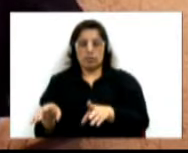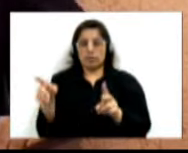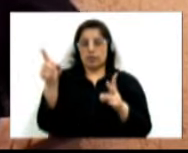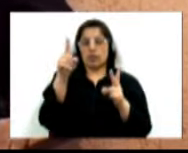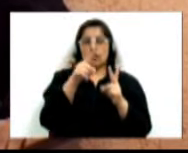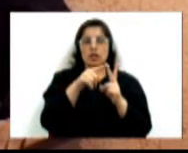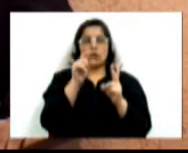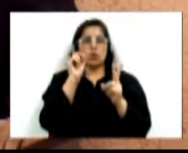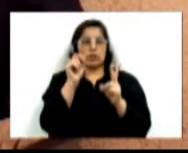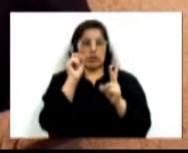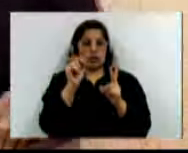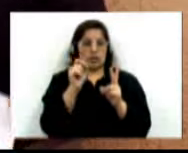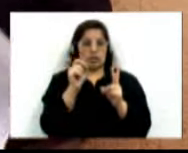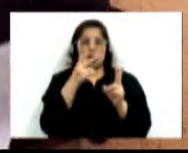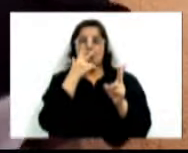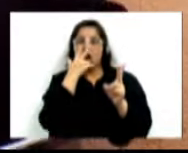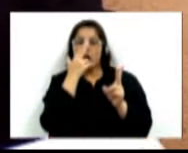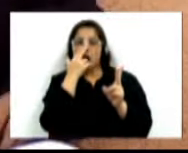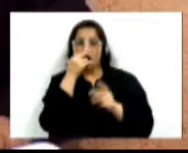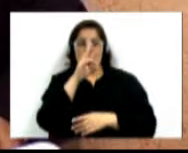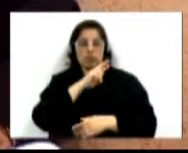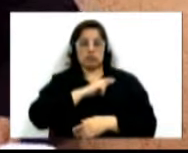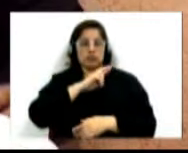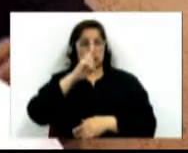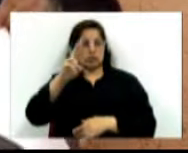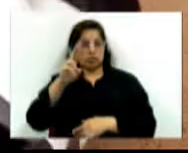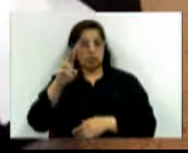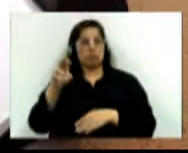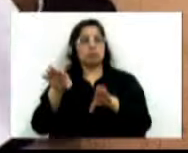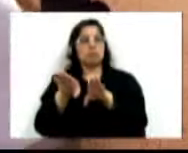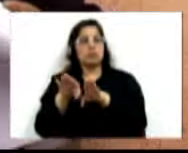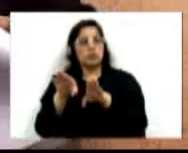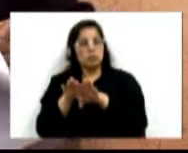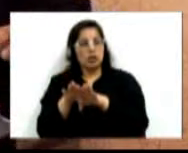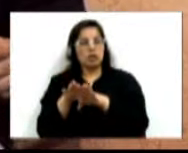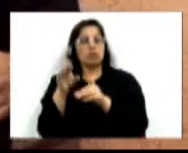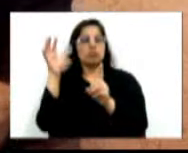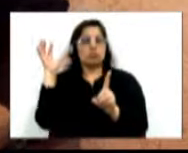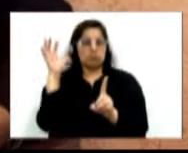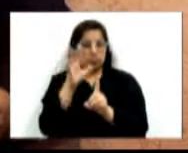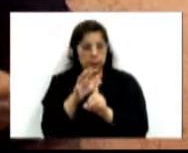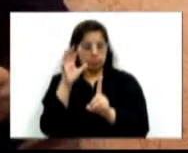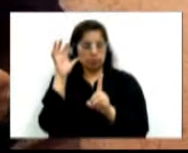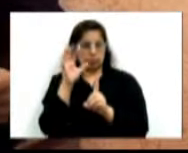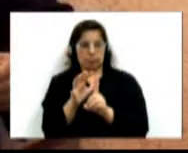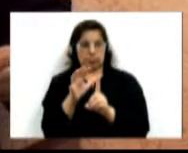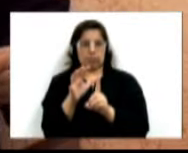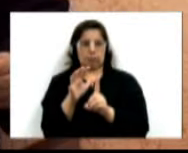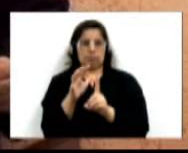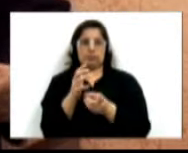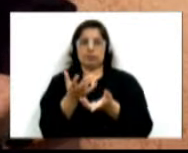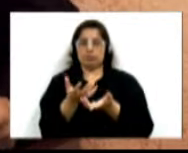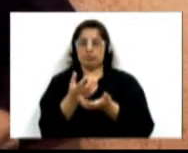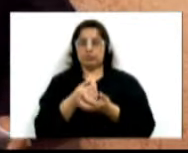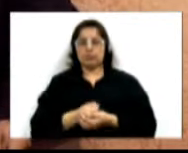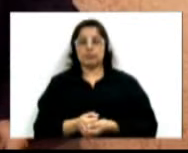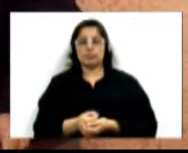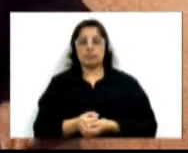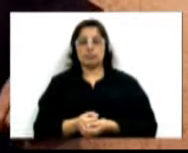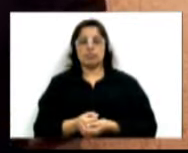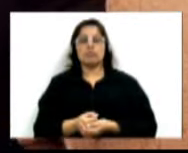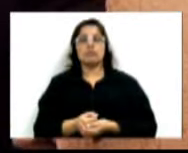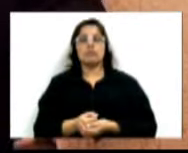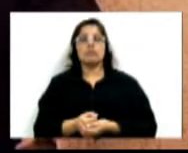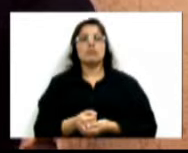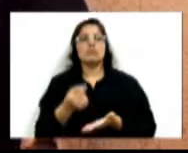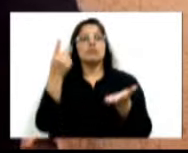o interesse em manter a população presa à ignorância. Aliás, esta afirmação é confirmada